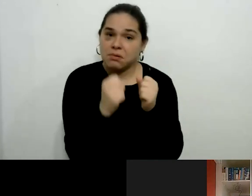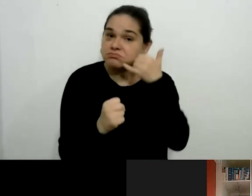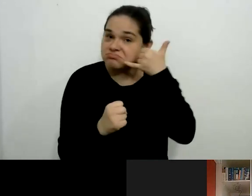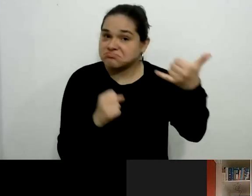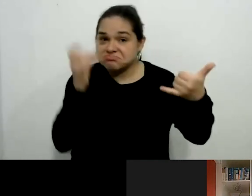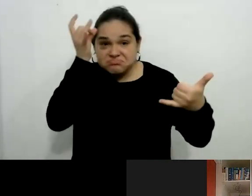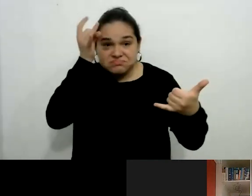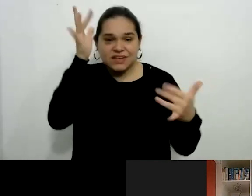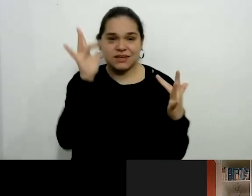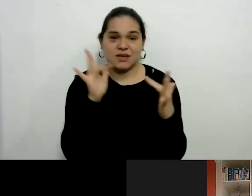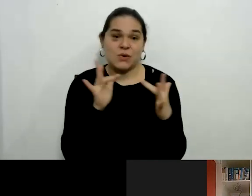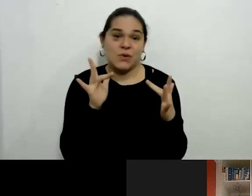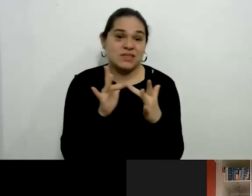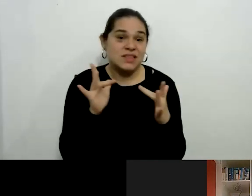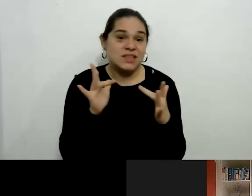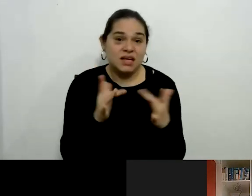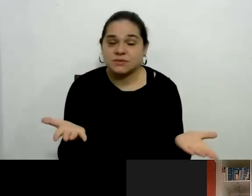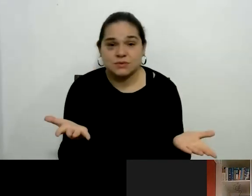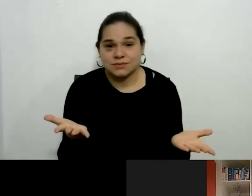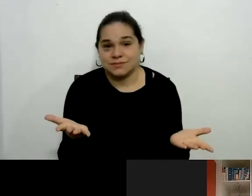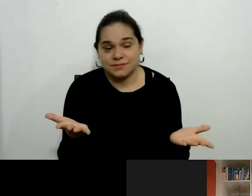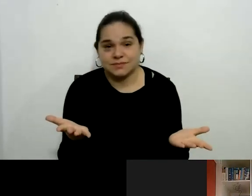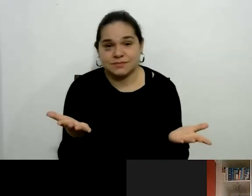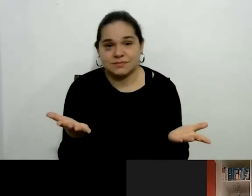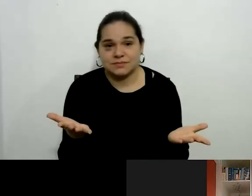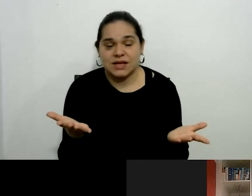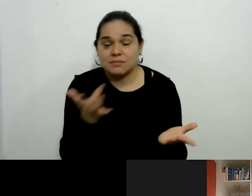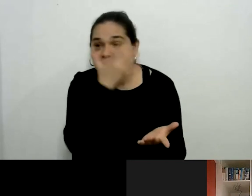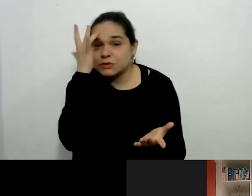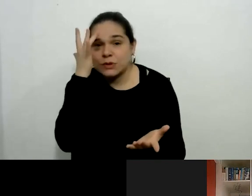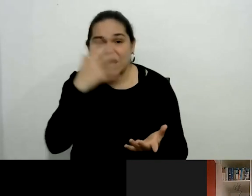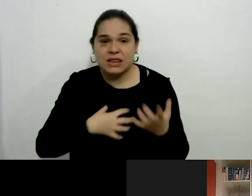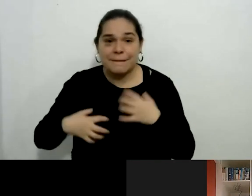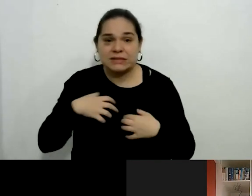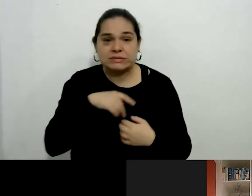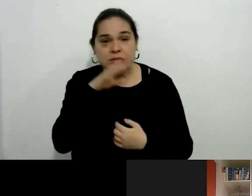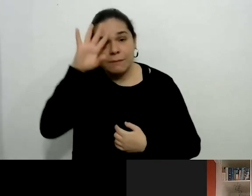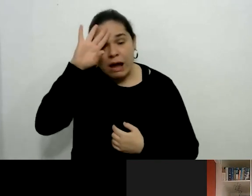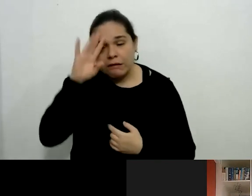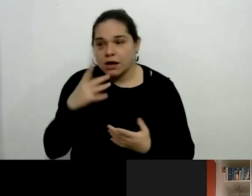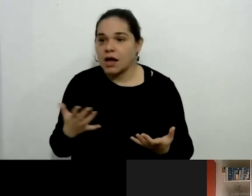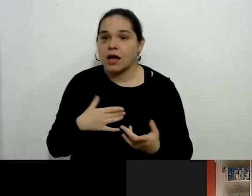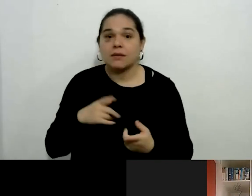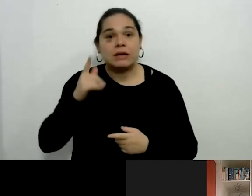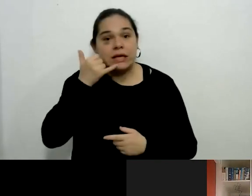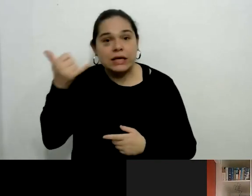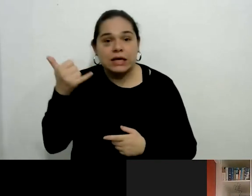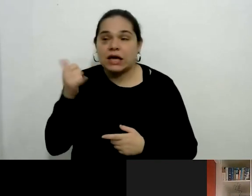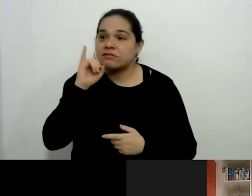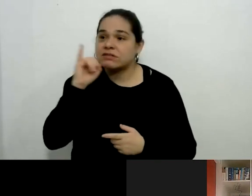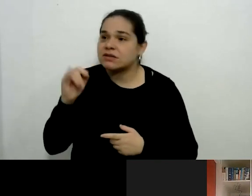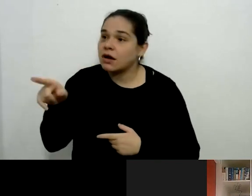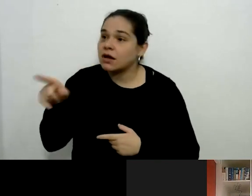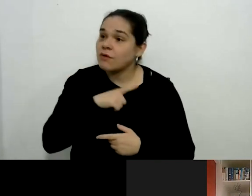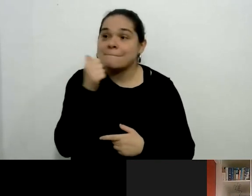o familiar liga e diz, ah, o plano está passando mal, você tem que vir aqui porque não tem como levar. Agora, você vai ter como